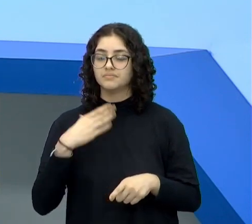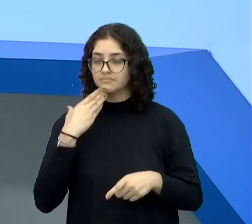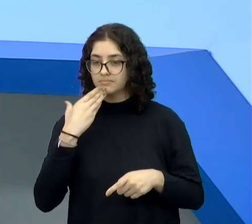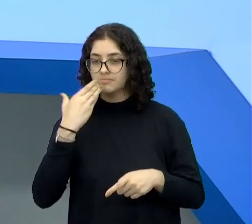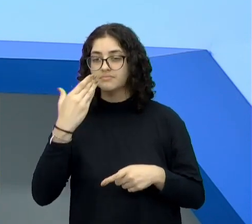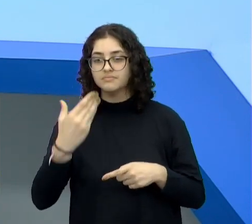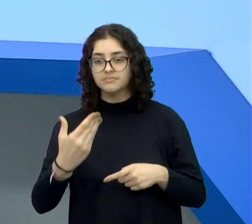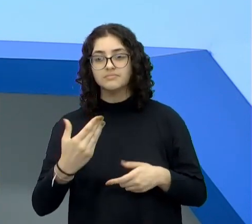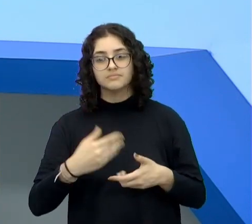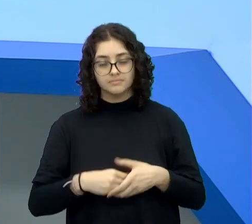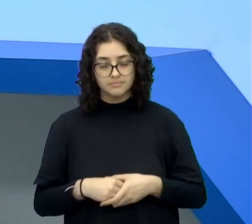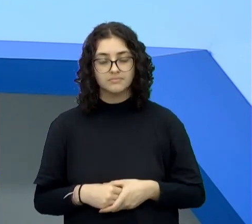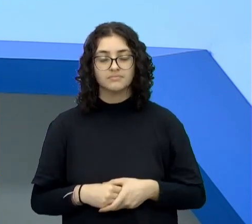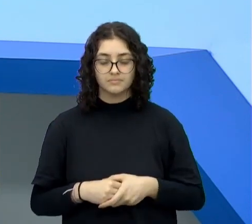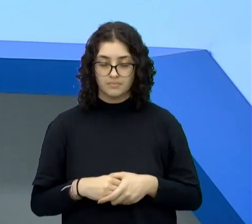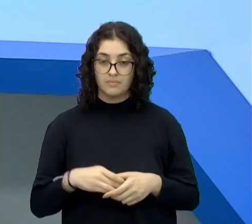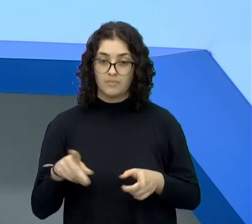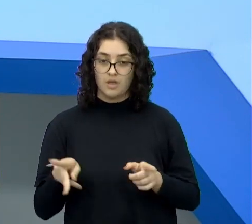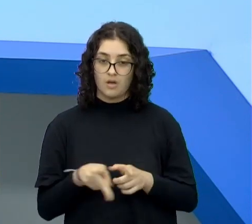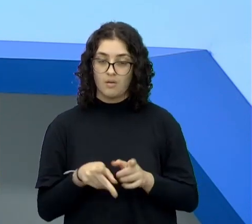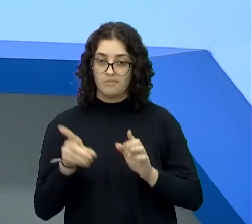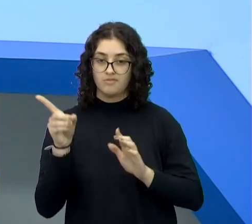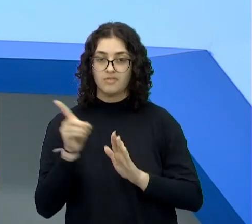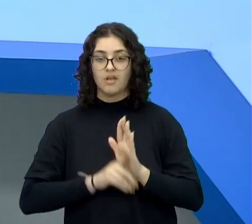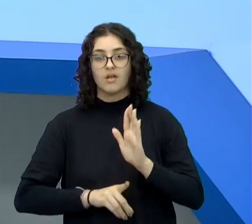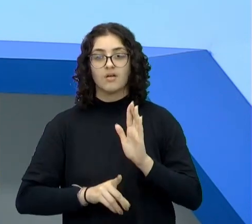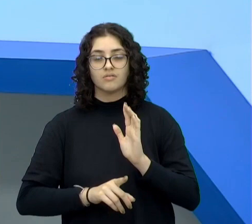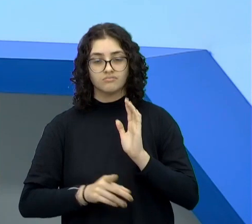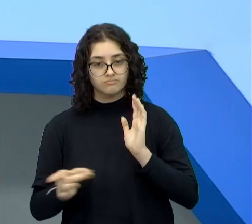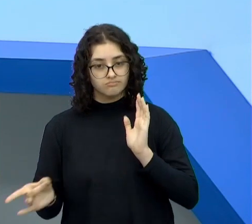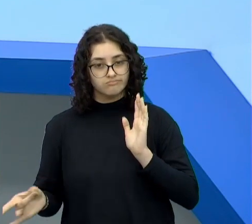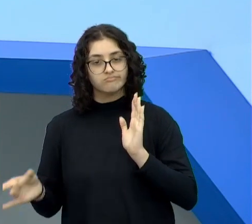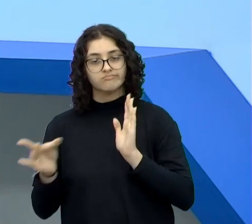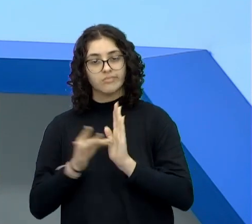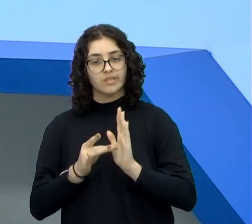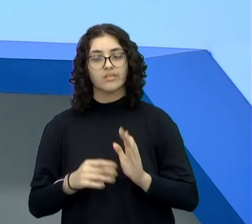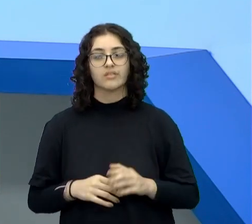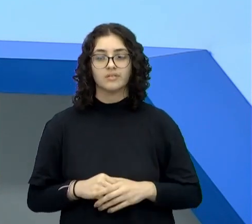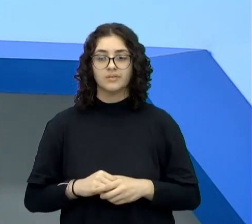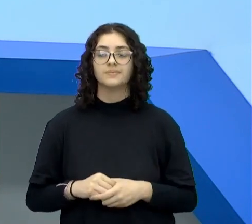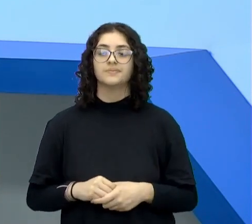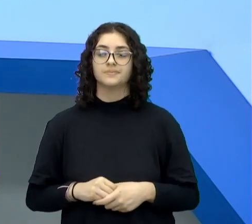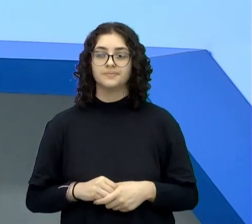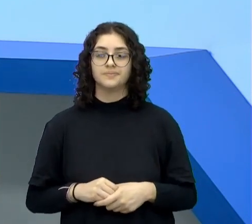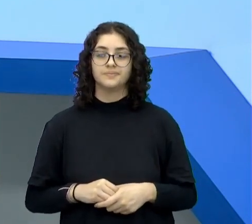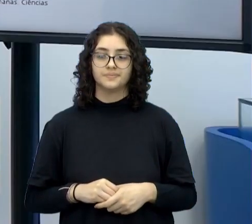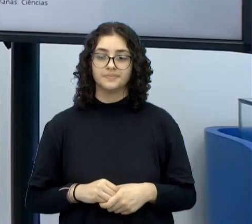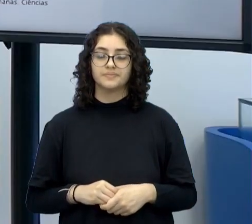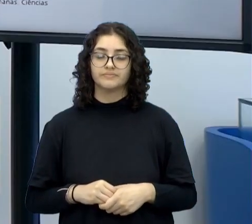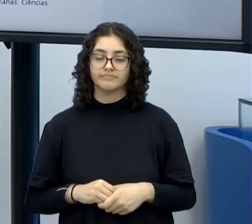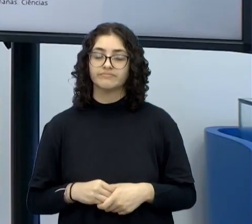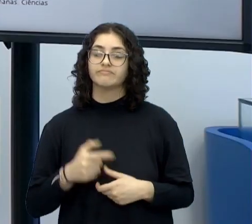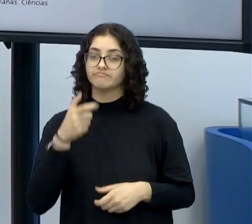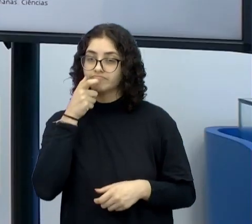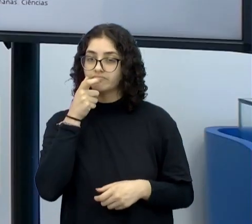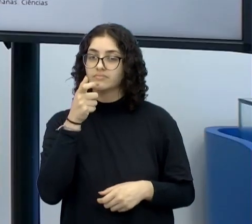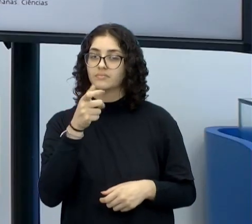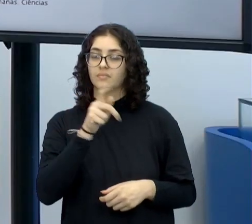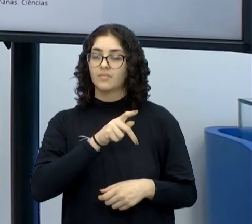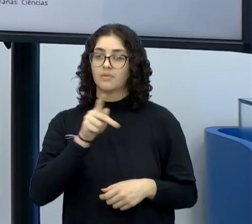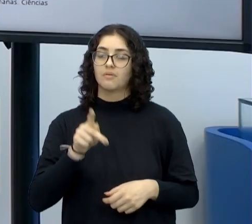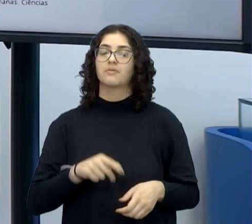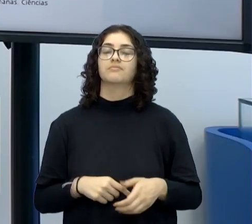né, para que esses direitos eles se transformem de fato numa realidade na nossa vida. Interessante, professor Kleber. Eu